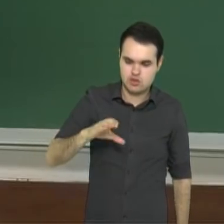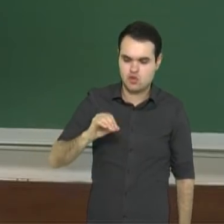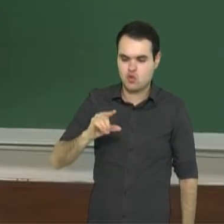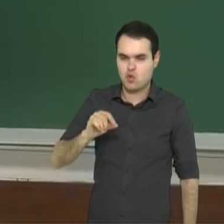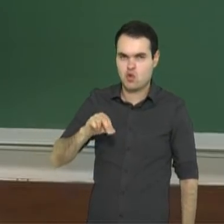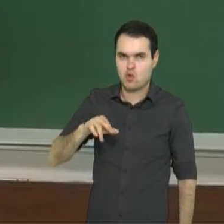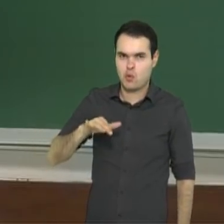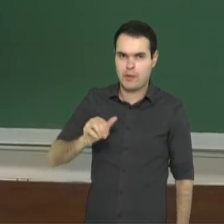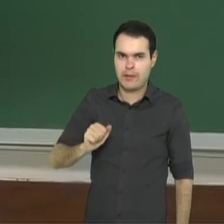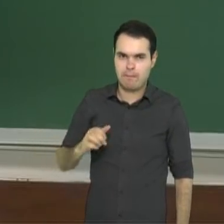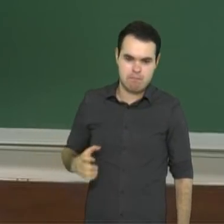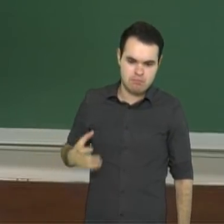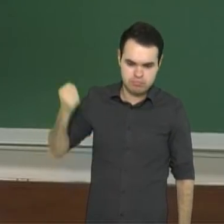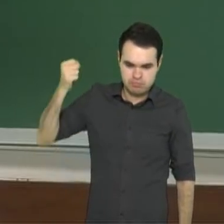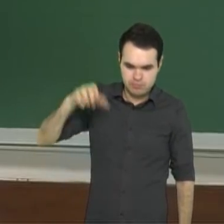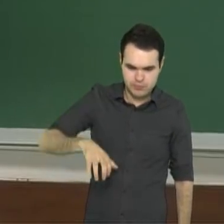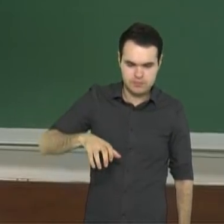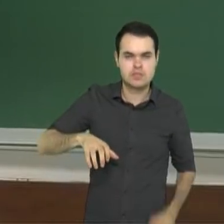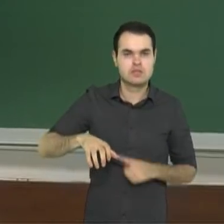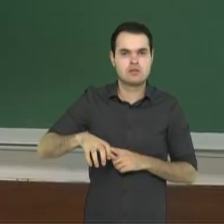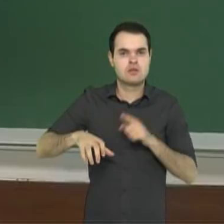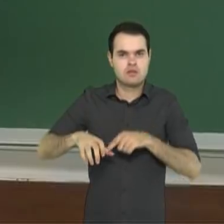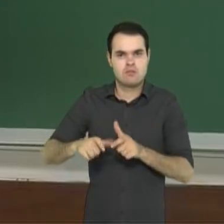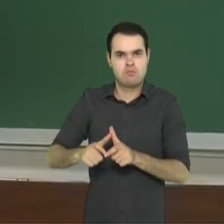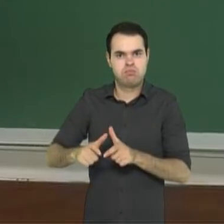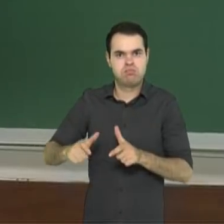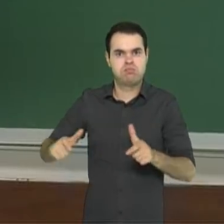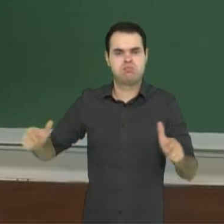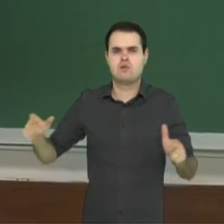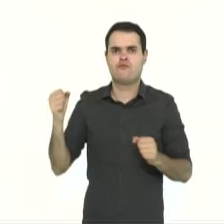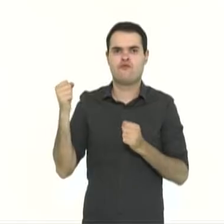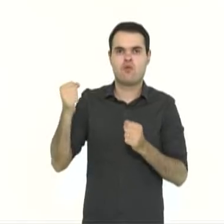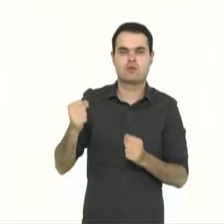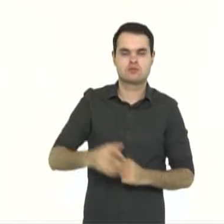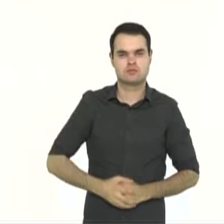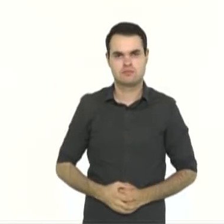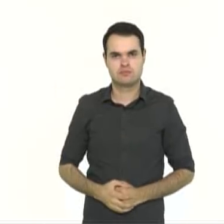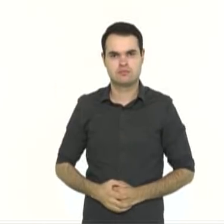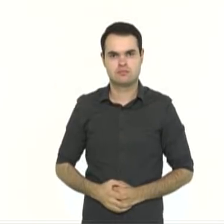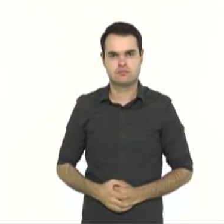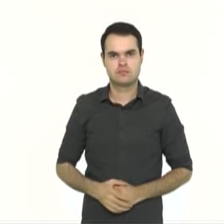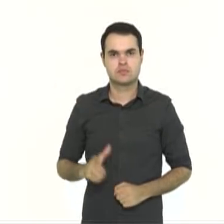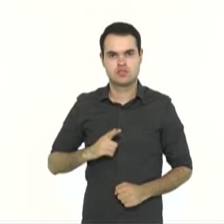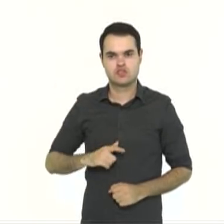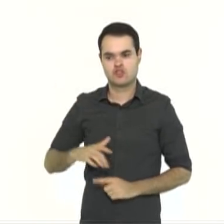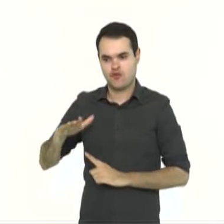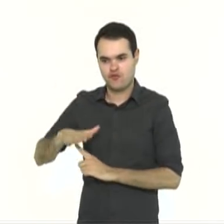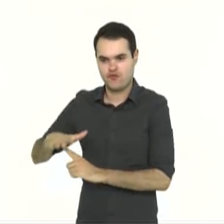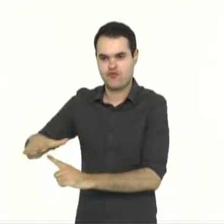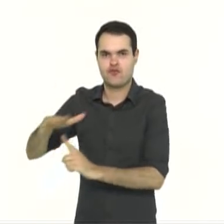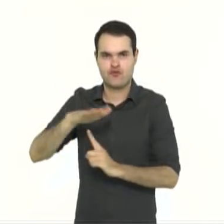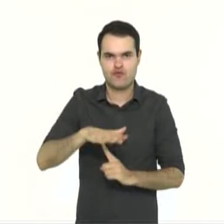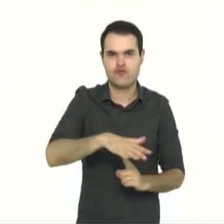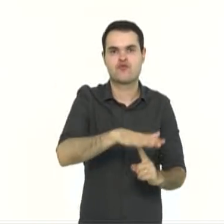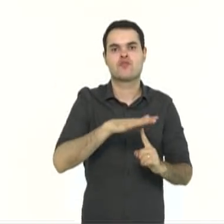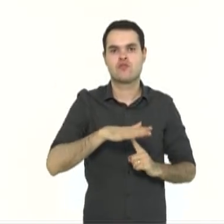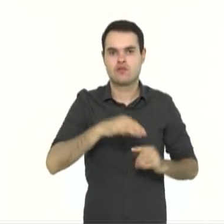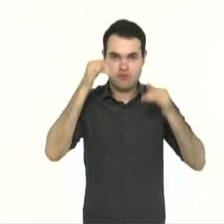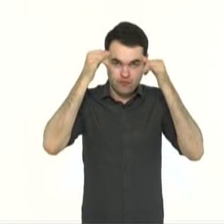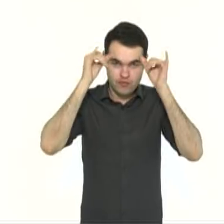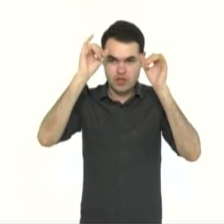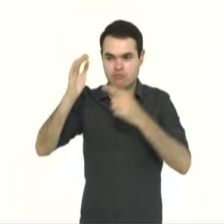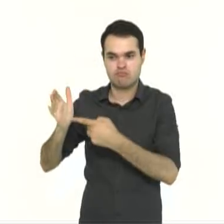surgir uma sociedade economicamente mais forte. Feiras de gado, existiam as feiras, né?